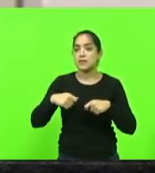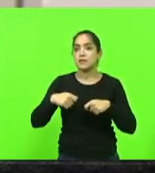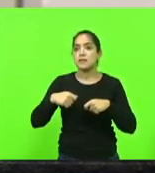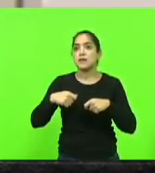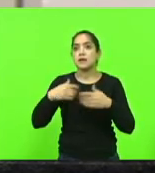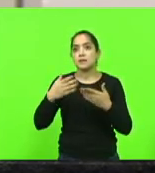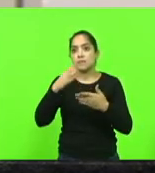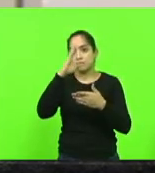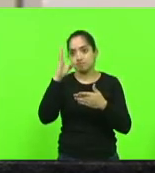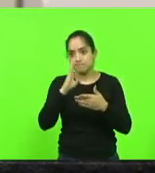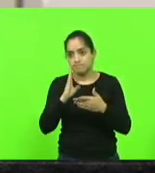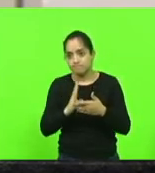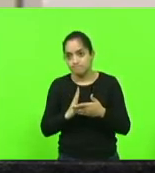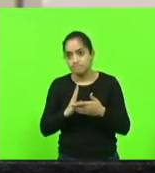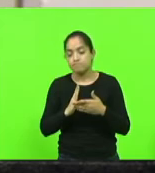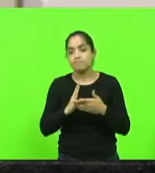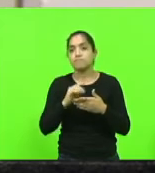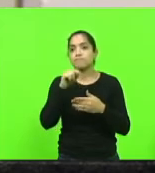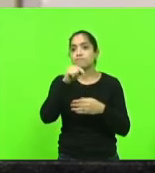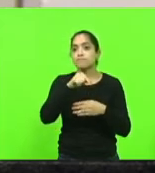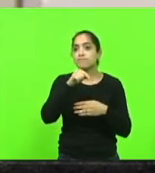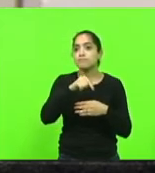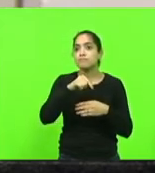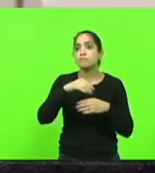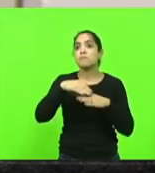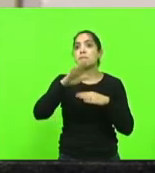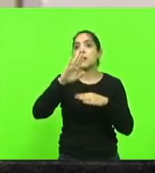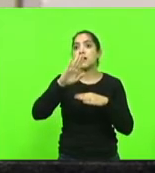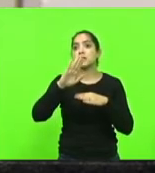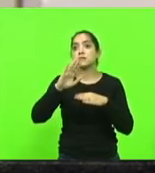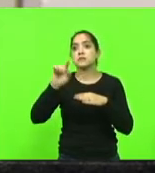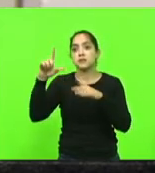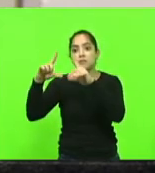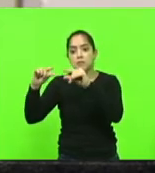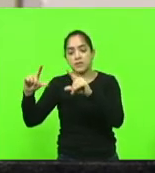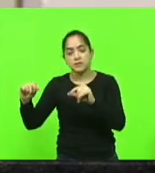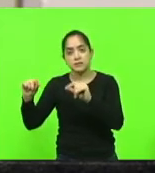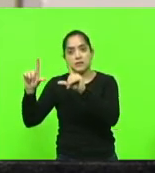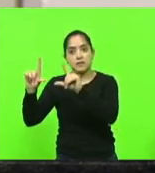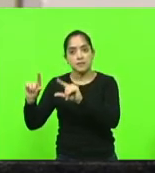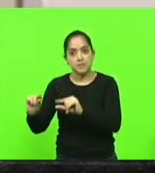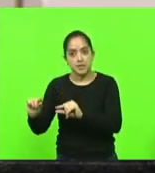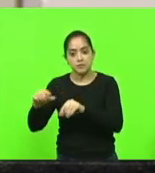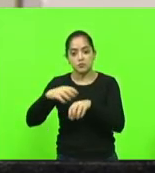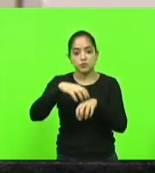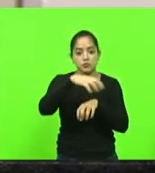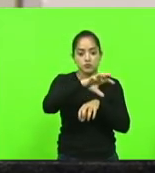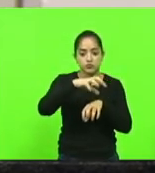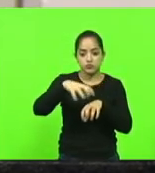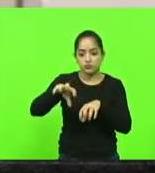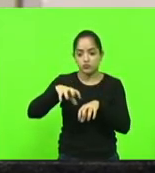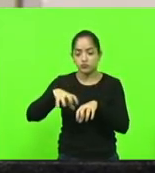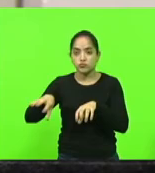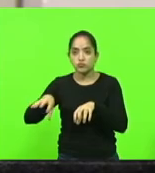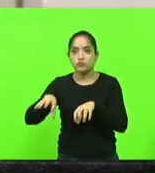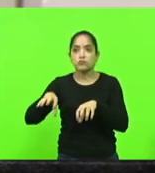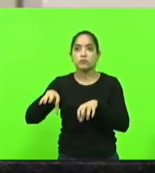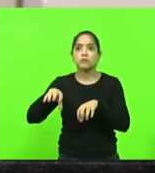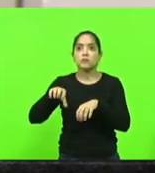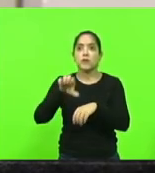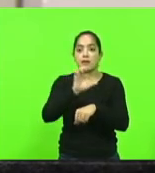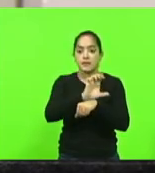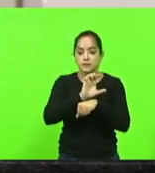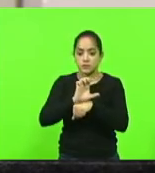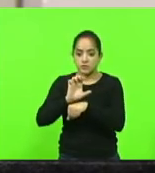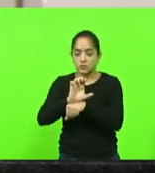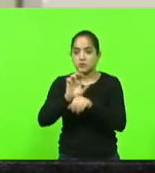e menos Brasília, efetivamente. E isso é descentralizar, isso é estadualizar as rodovias